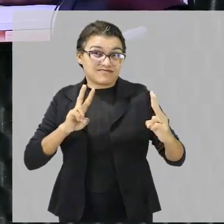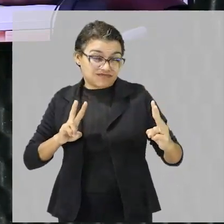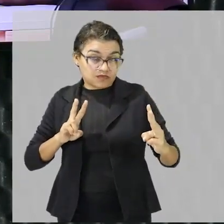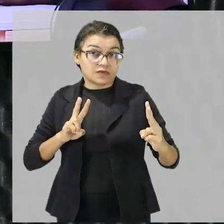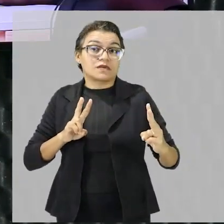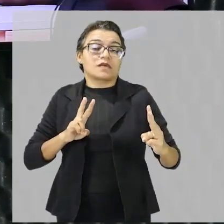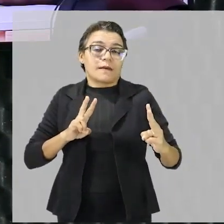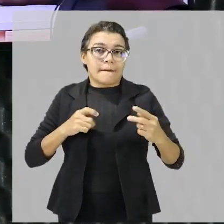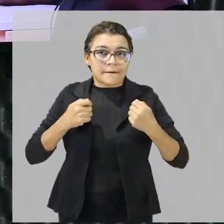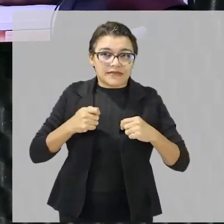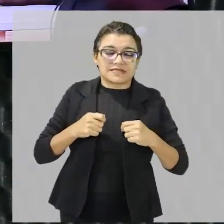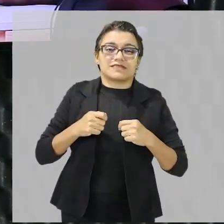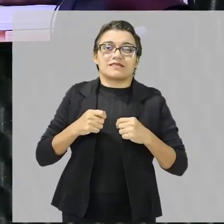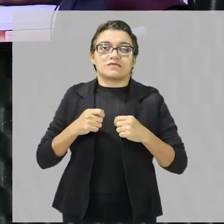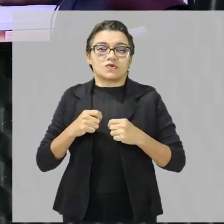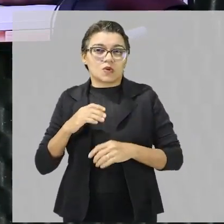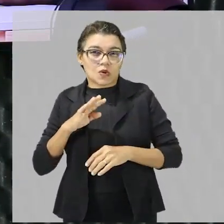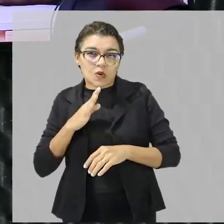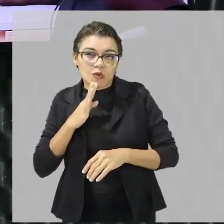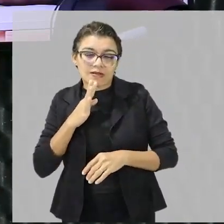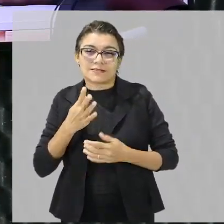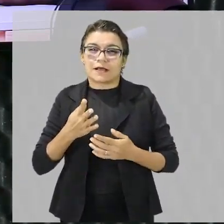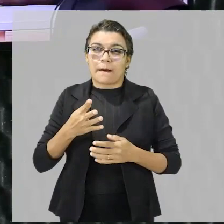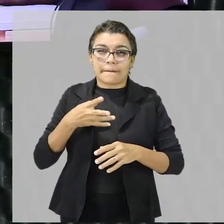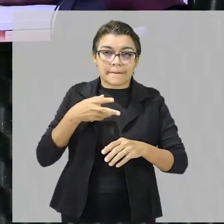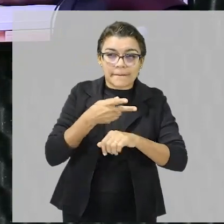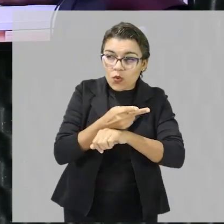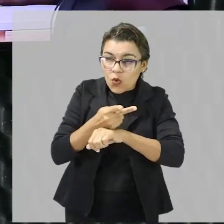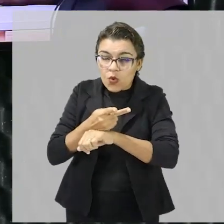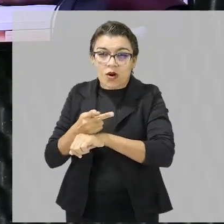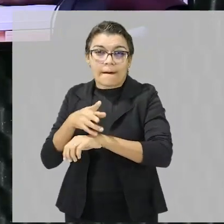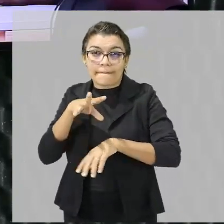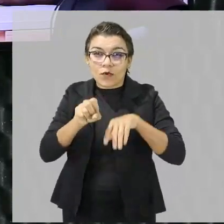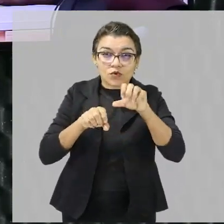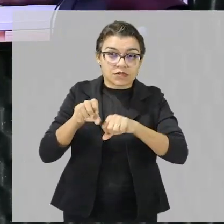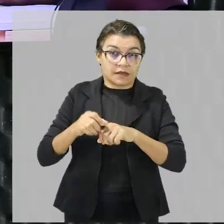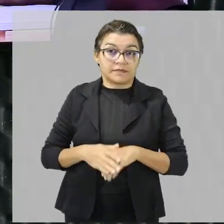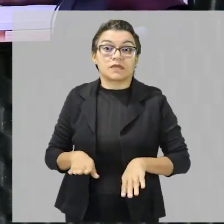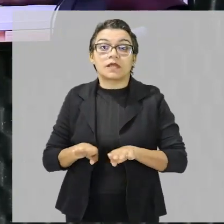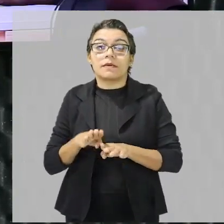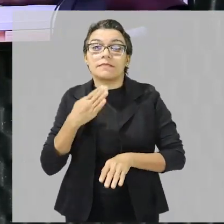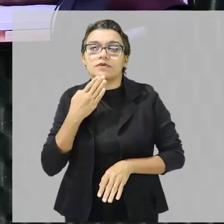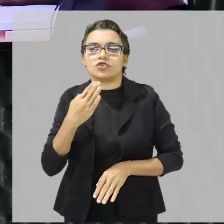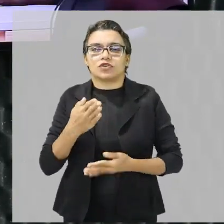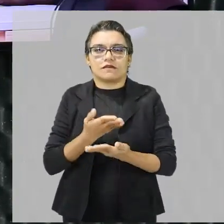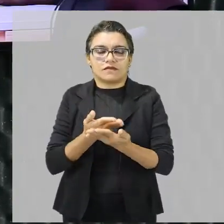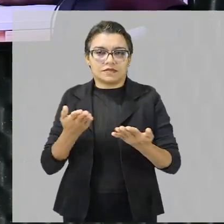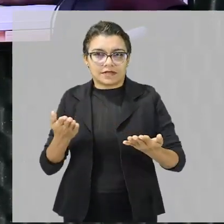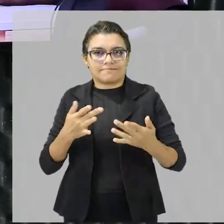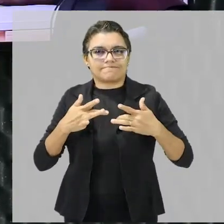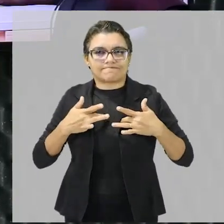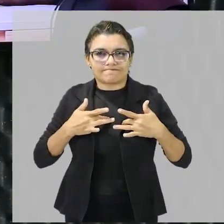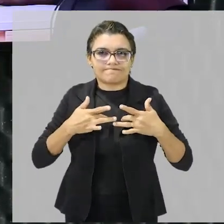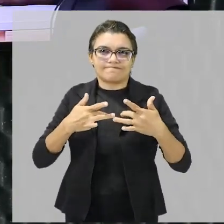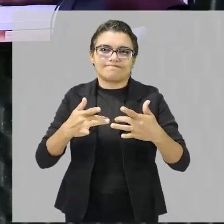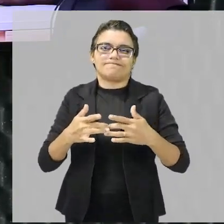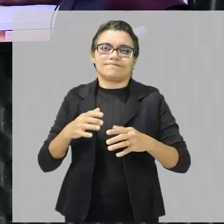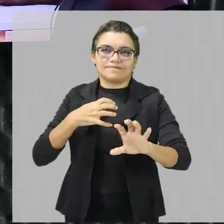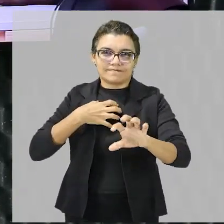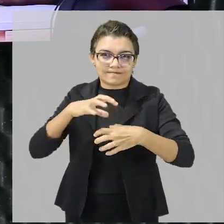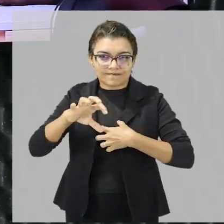precisamos reforçar, nós precisamos conhecer, nós precisamos buscar. E eu quero te pedir também solidariedade,